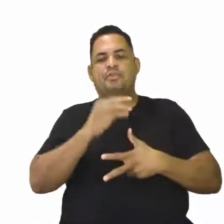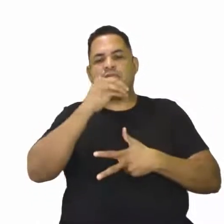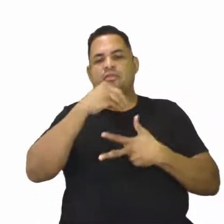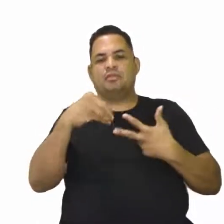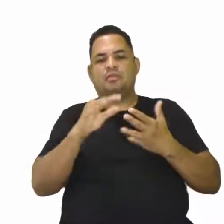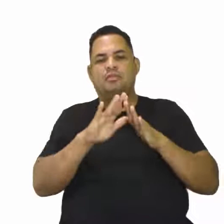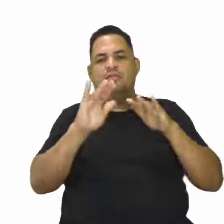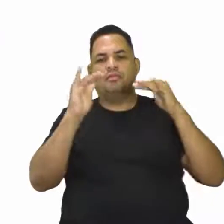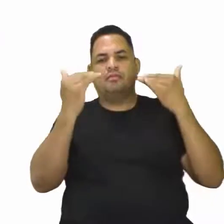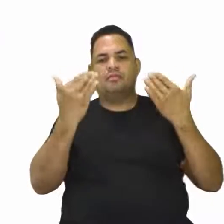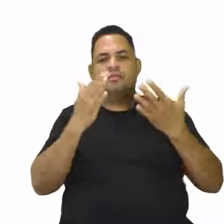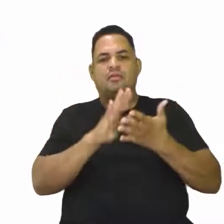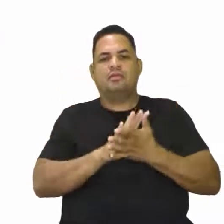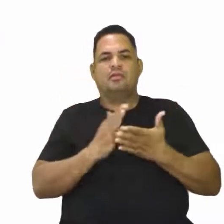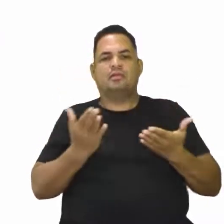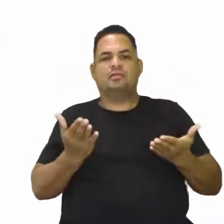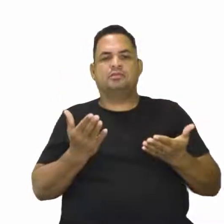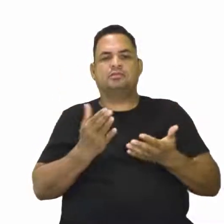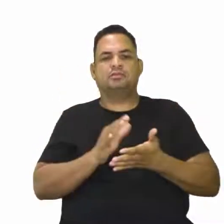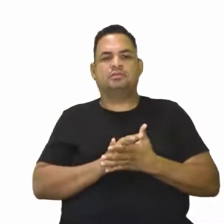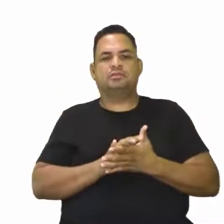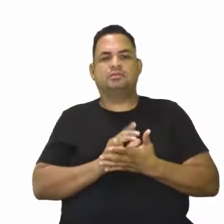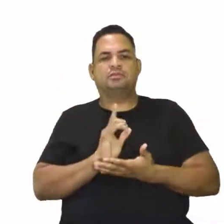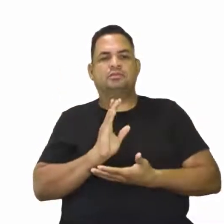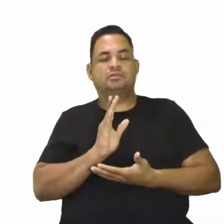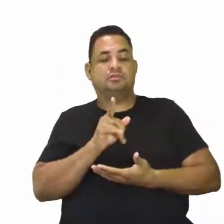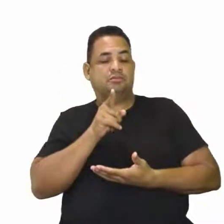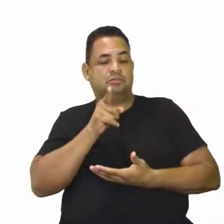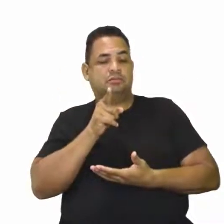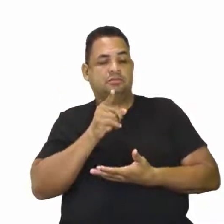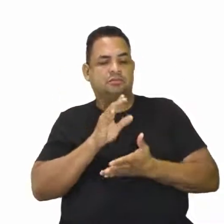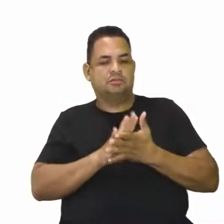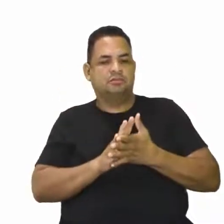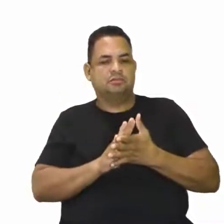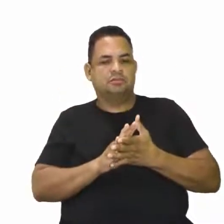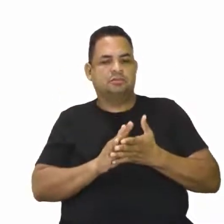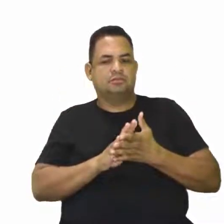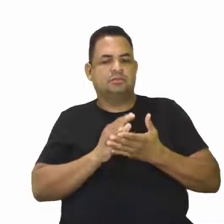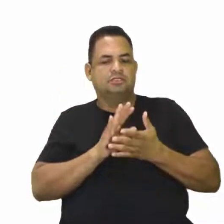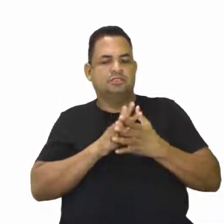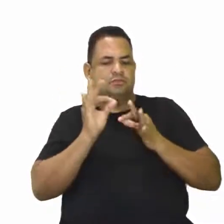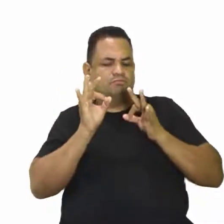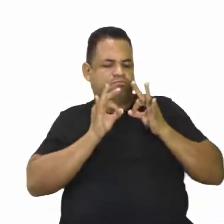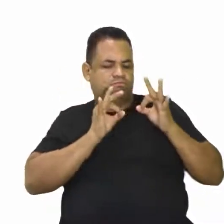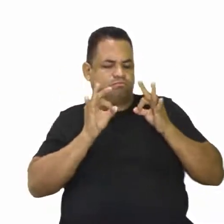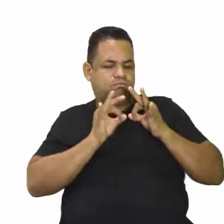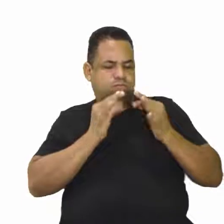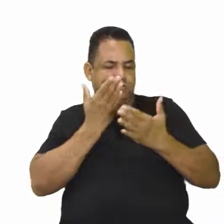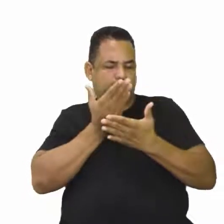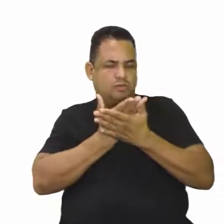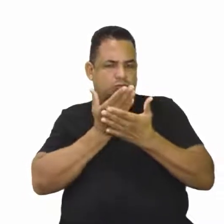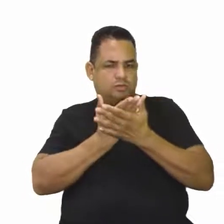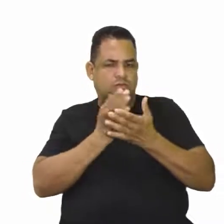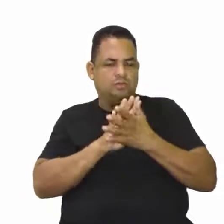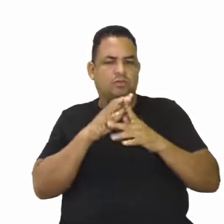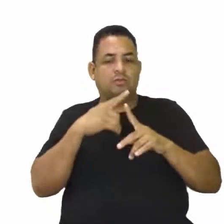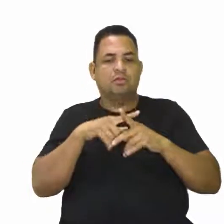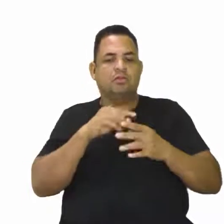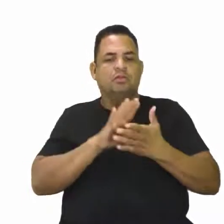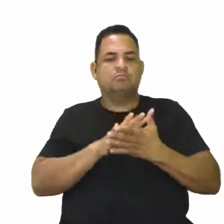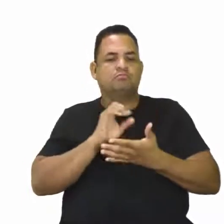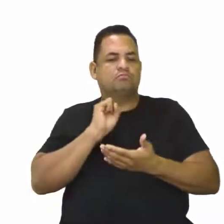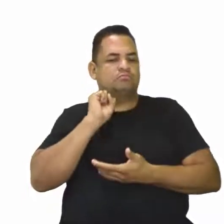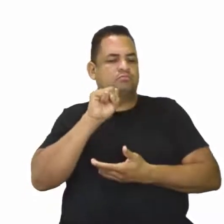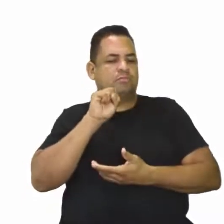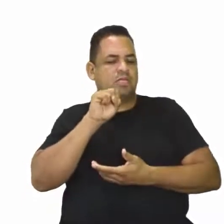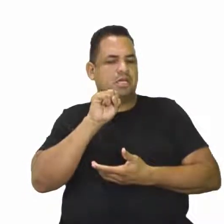no Enem, onde vocês já estão aí super preparados, porque o Enem tá batendo na portinha